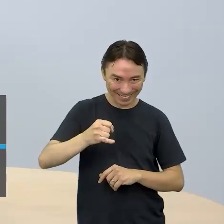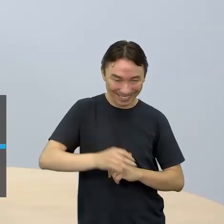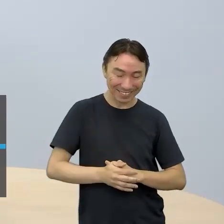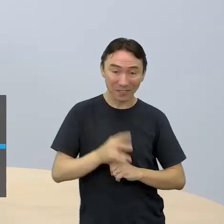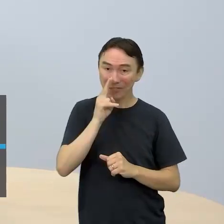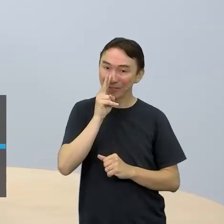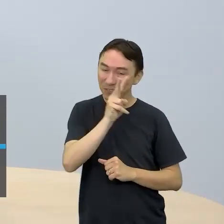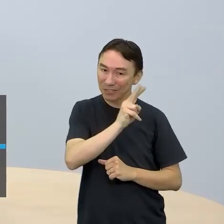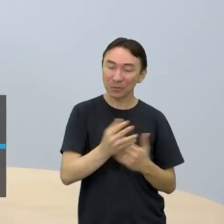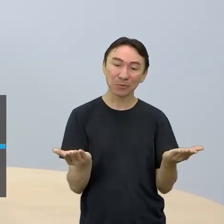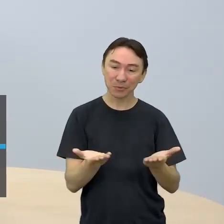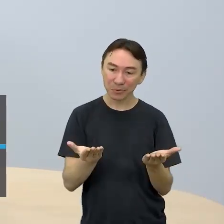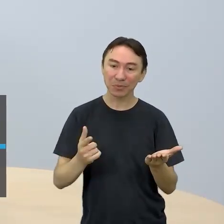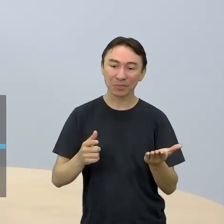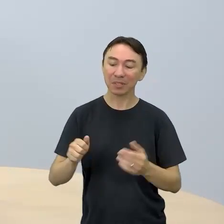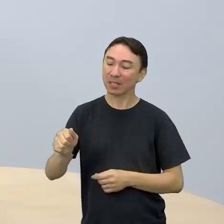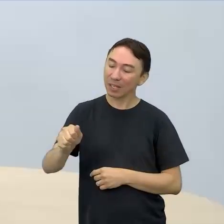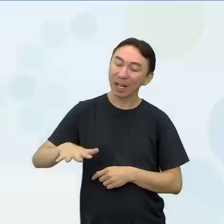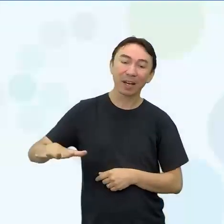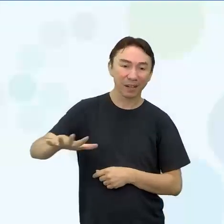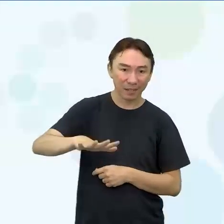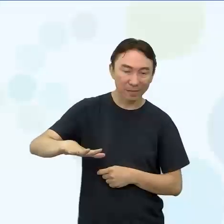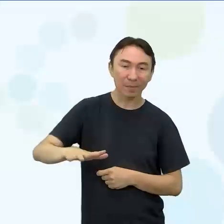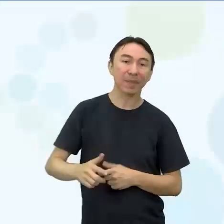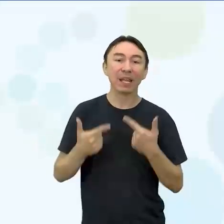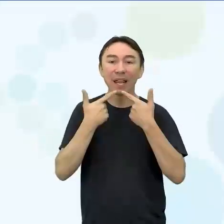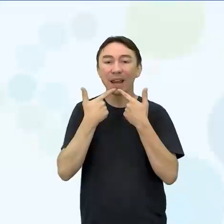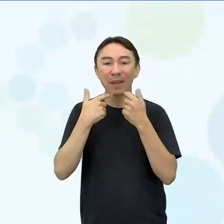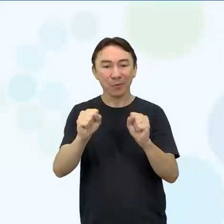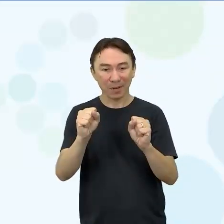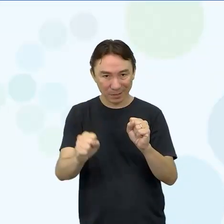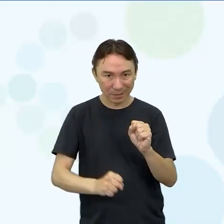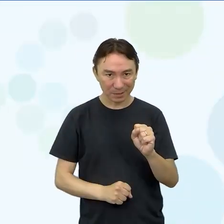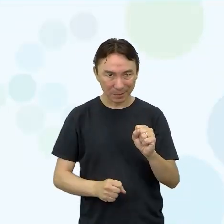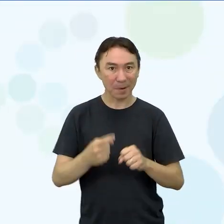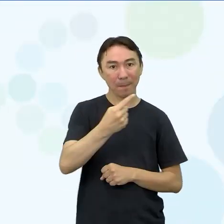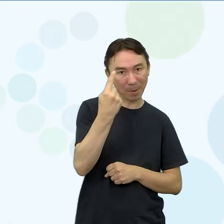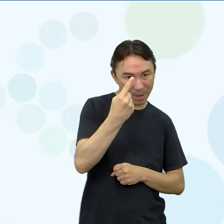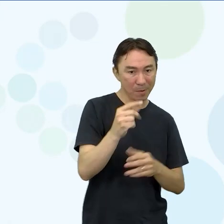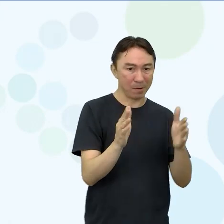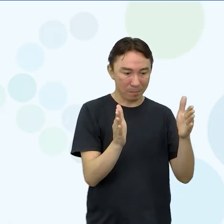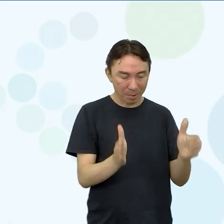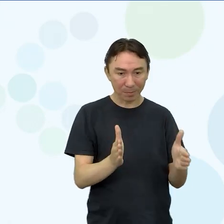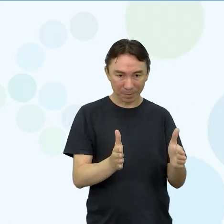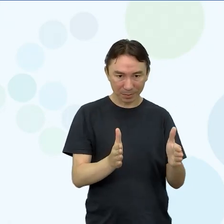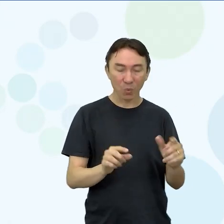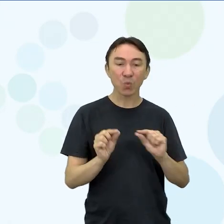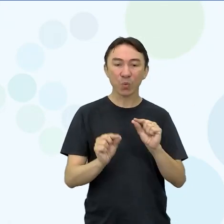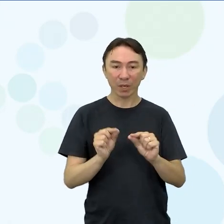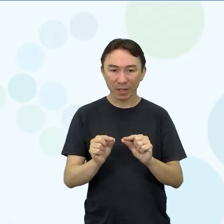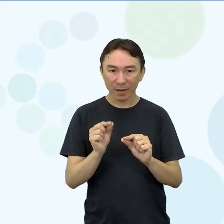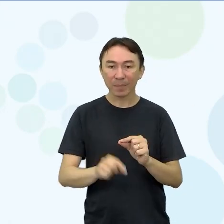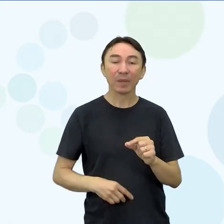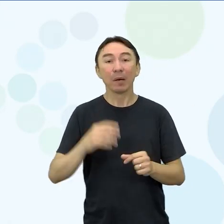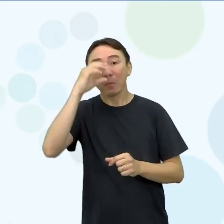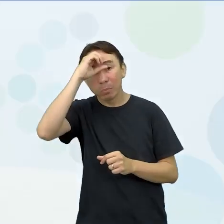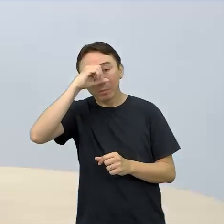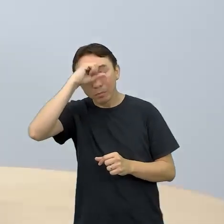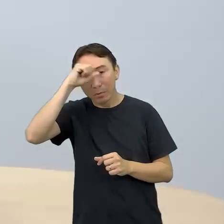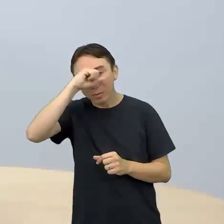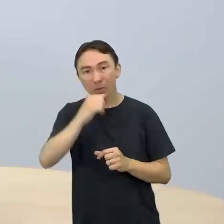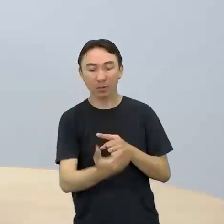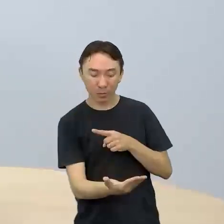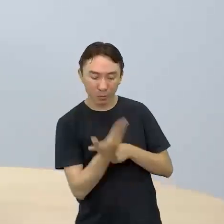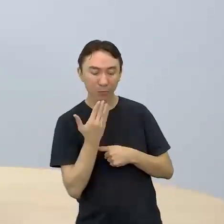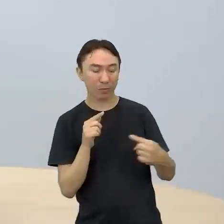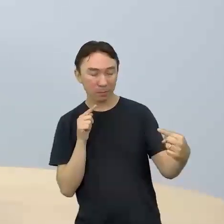de linguagens, trazendo a parte 1 sobre aprendizagem baseada em projetos. Meu nome é Letícia,